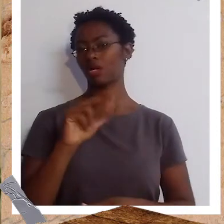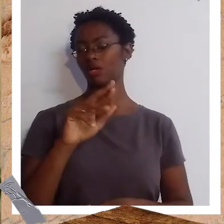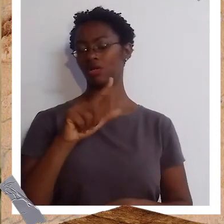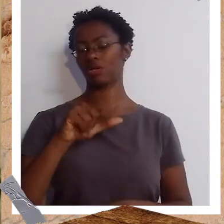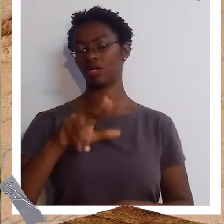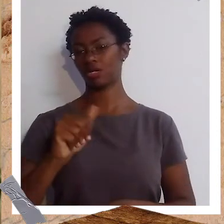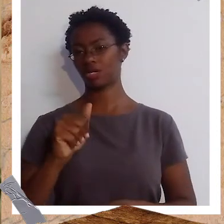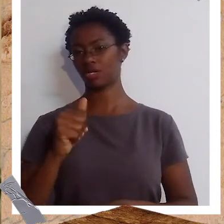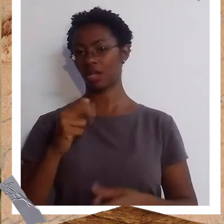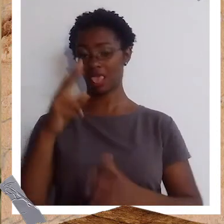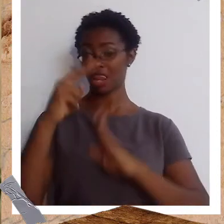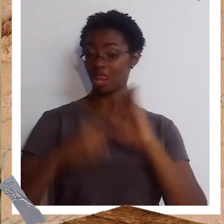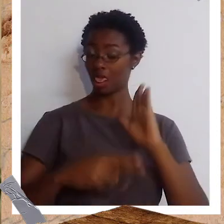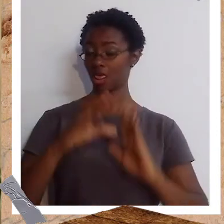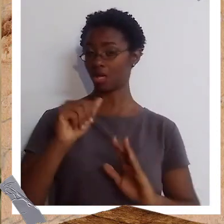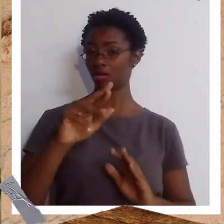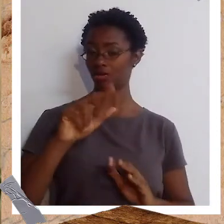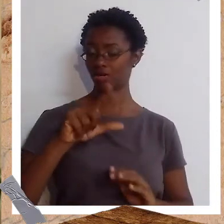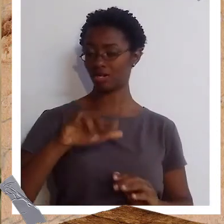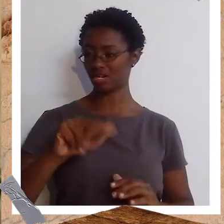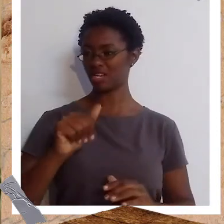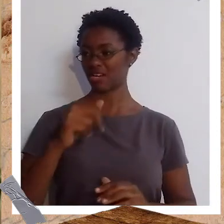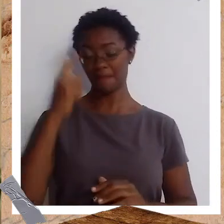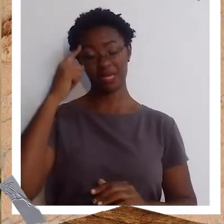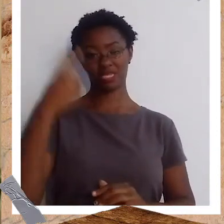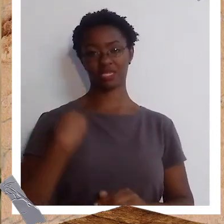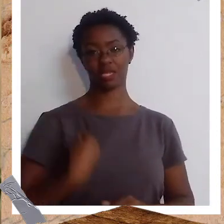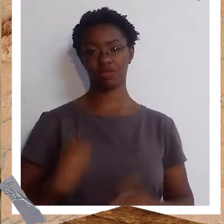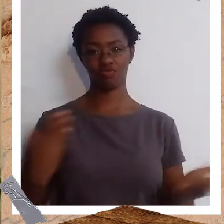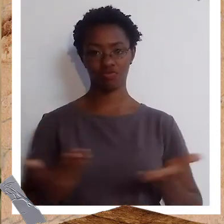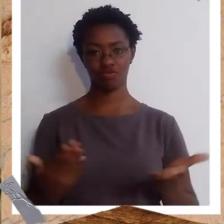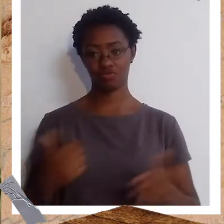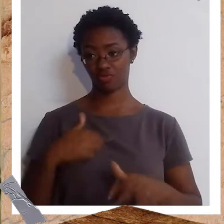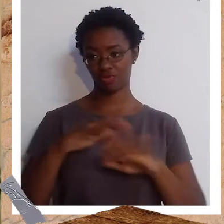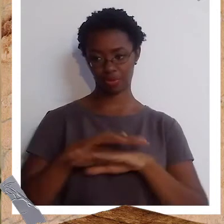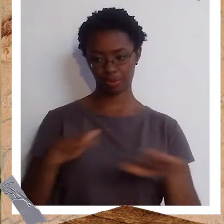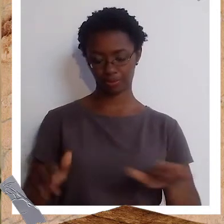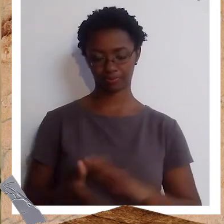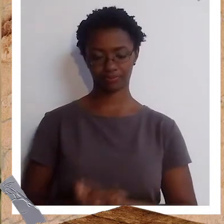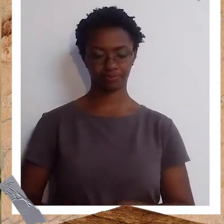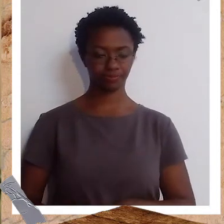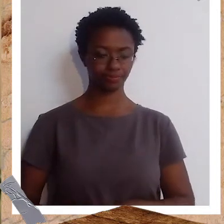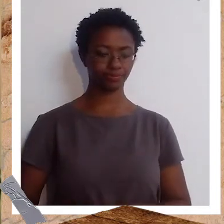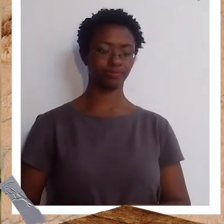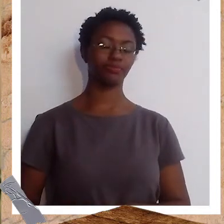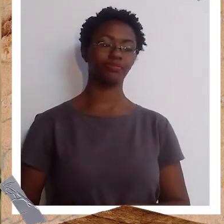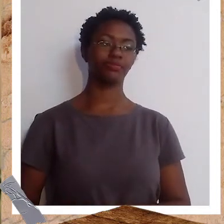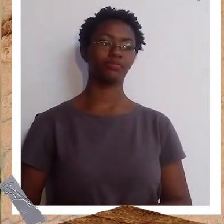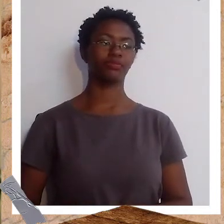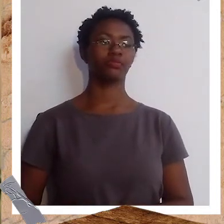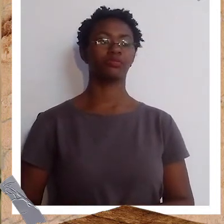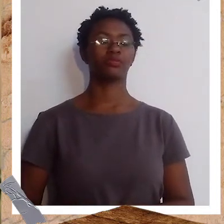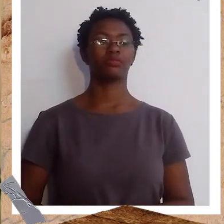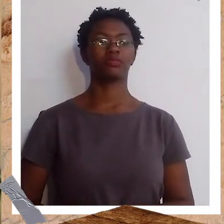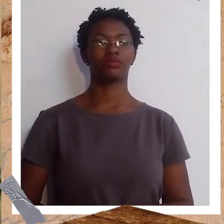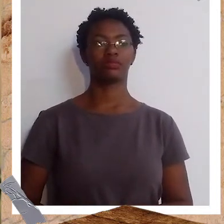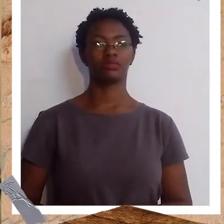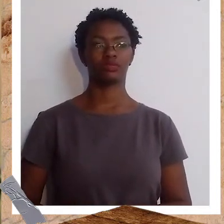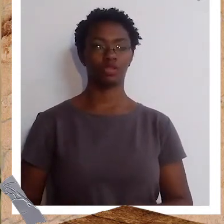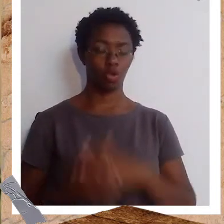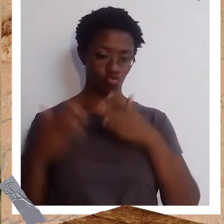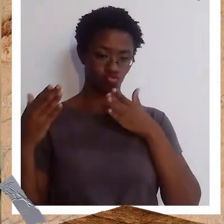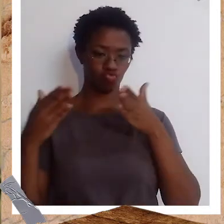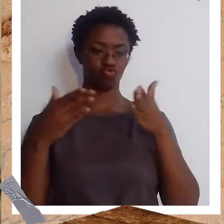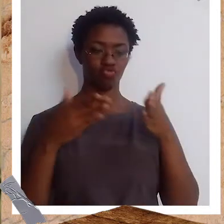ler Carolina é também pensar sobre o nosso tempo presente. E assim encerro. Cito: quando cheguei do